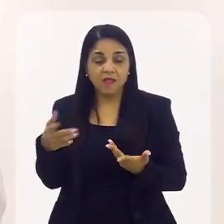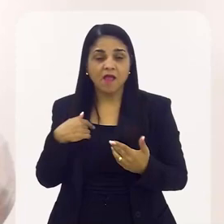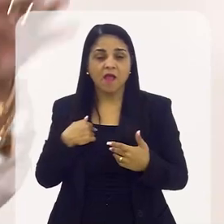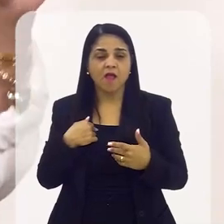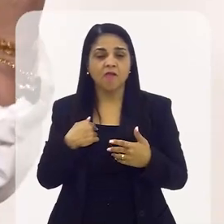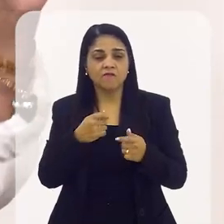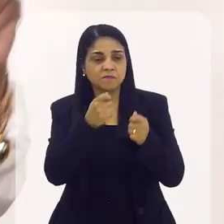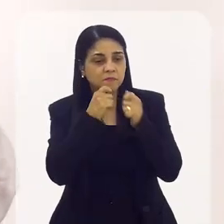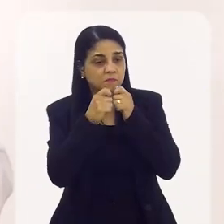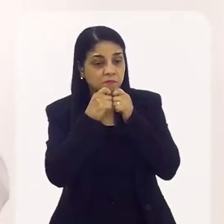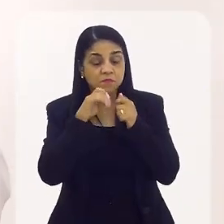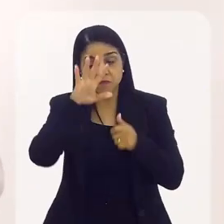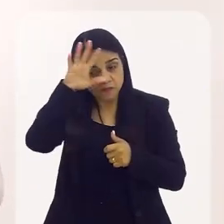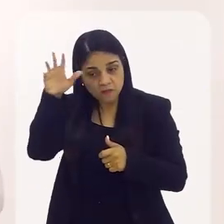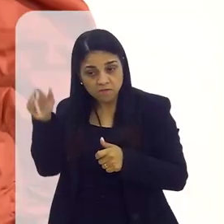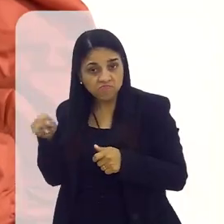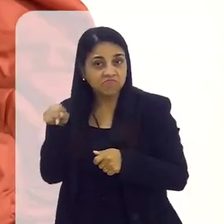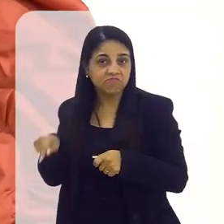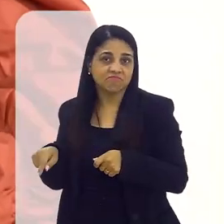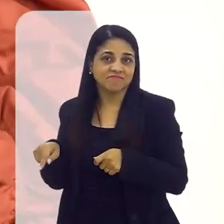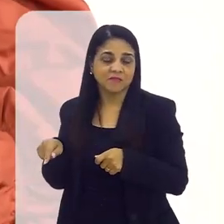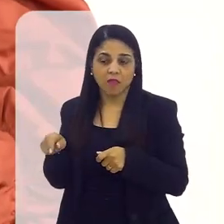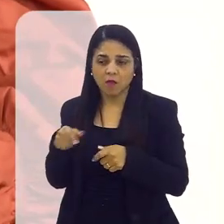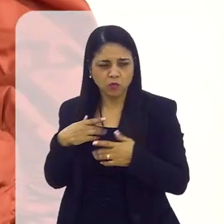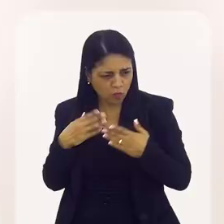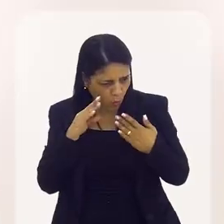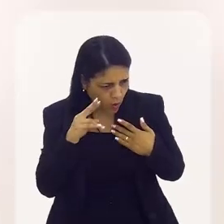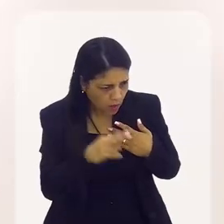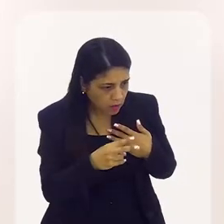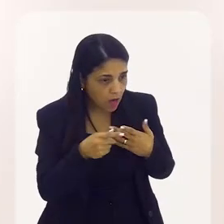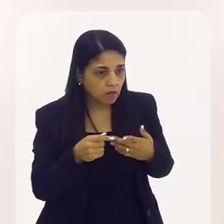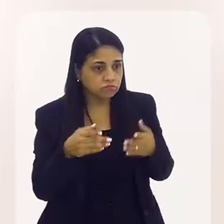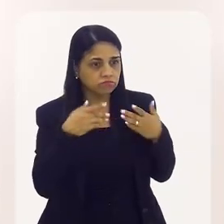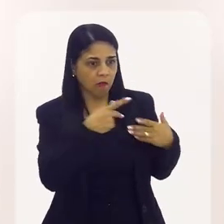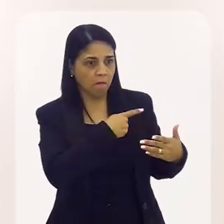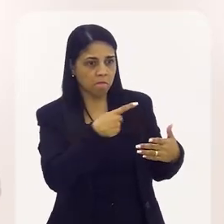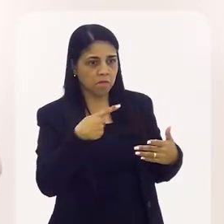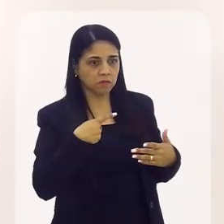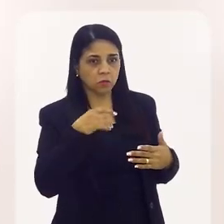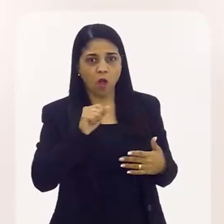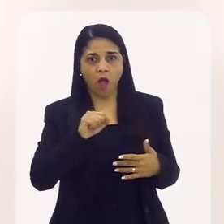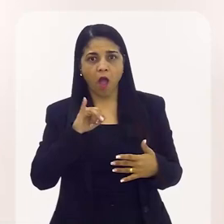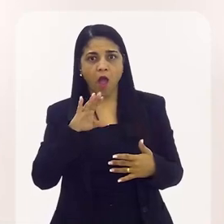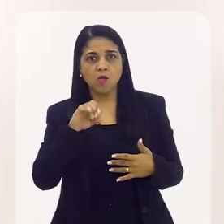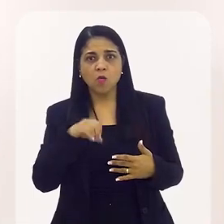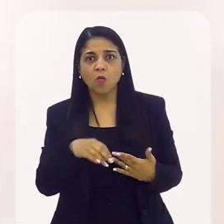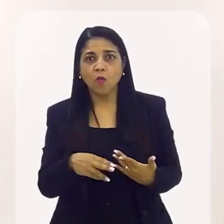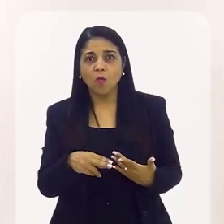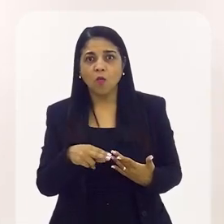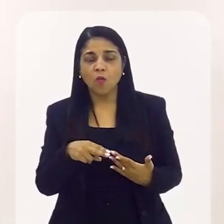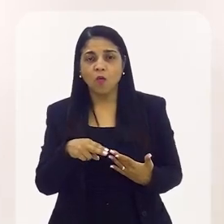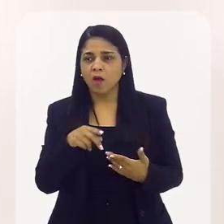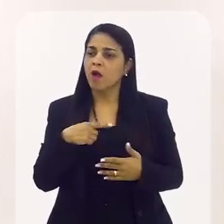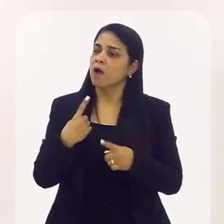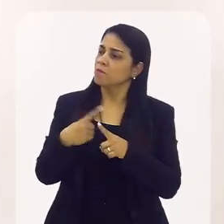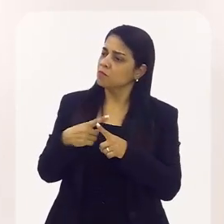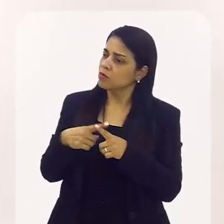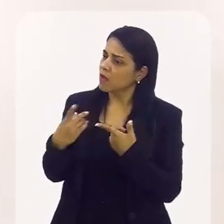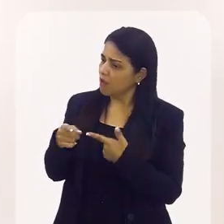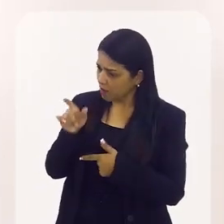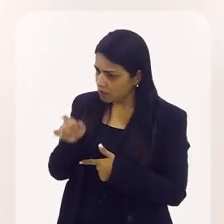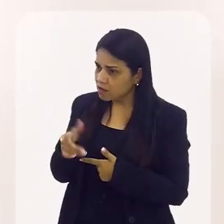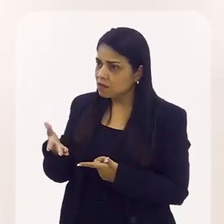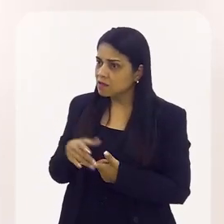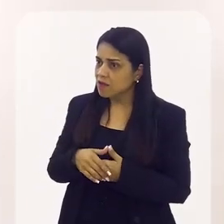ela falou, eu vou entrevistar um de matriz africana primeiro. Eu falei, tá. Quando eu vejo, ela tá no pastorais. Eu digo, filha, presta atenção, por que, que tem que